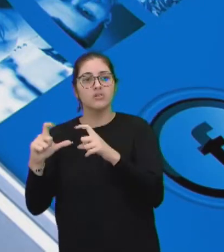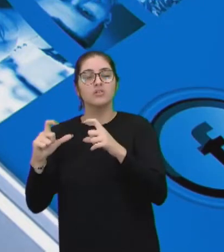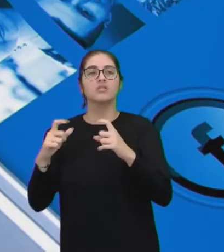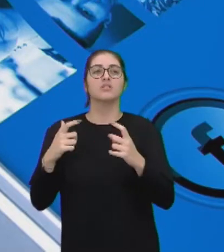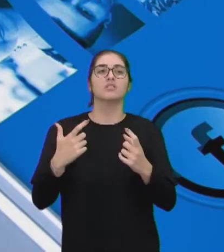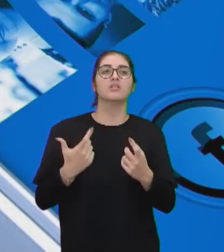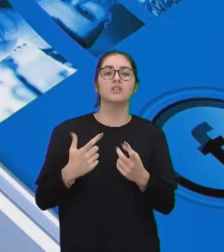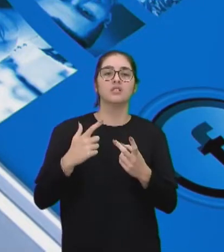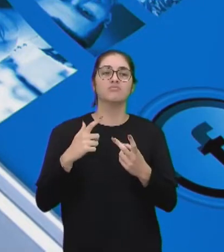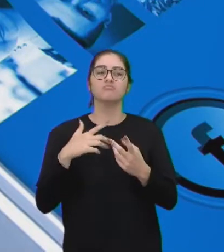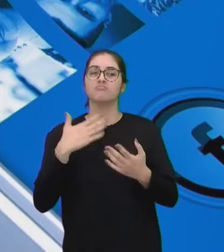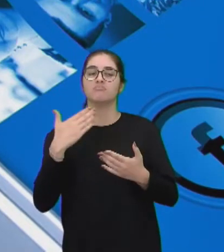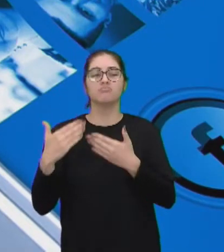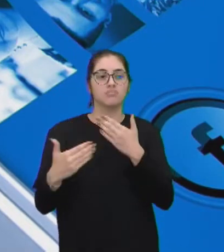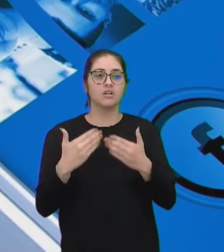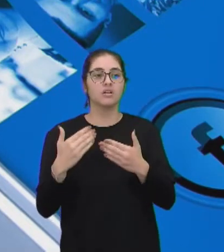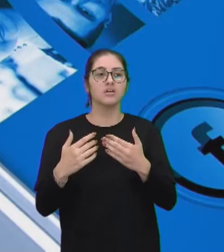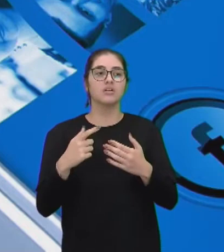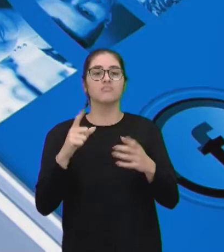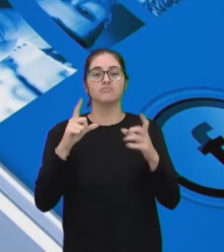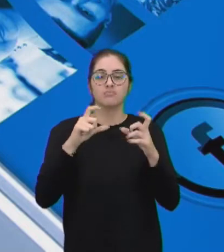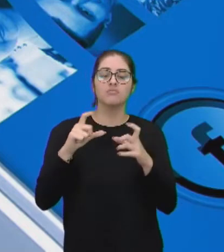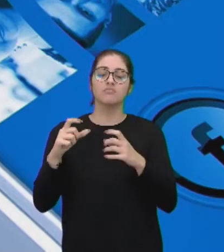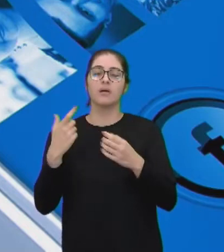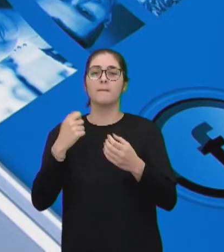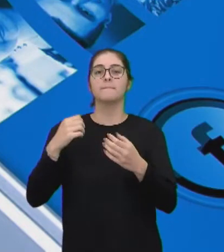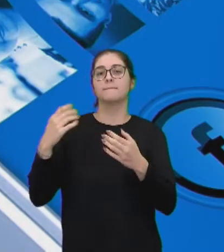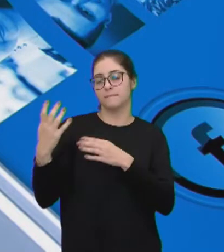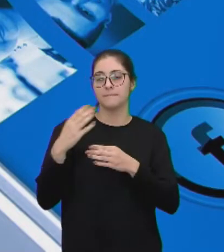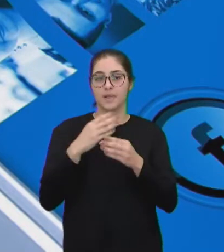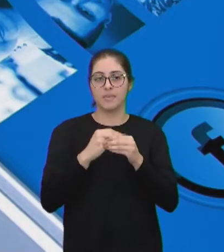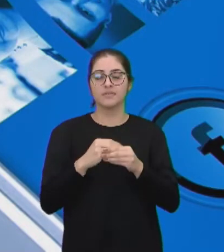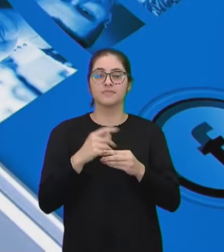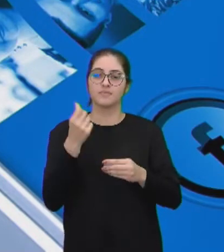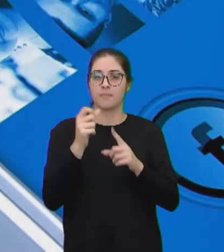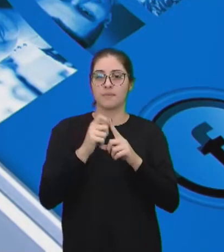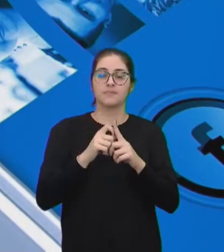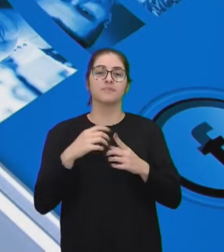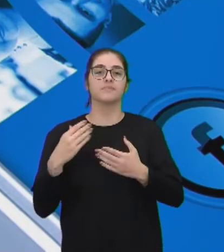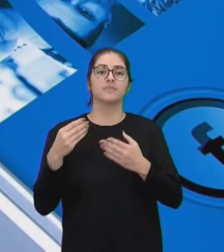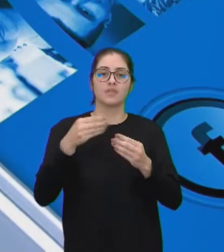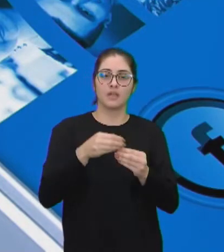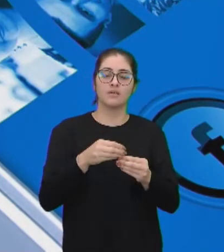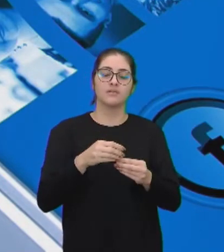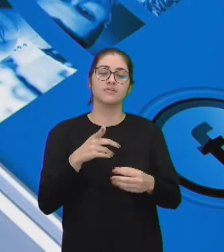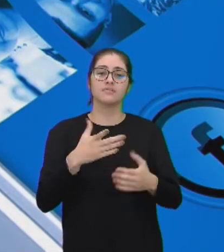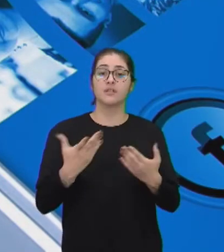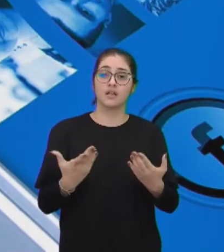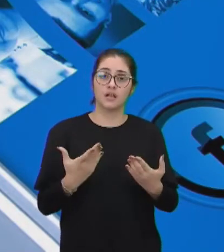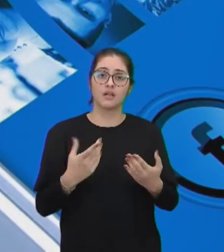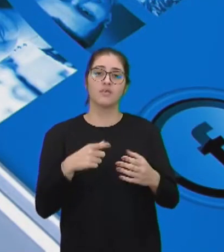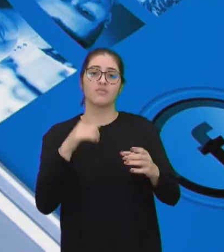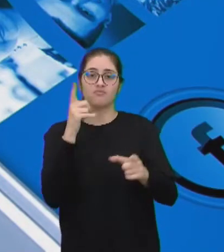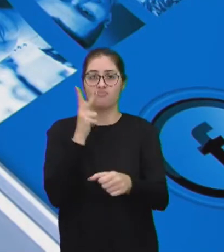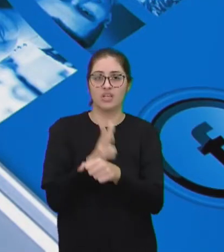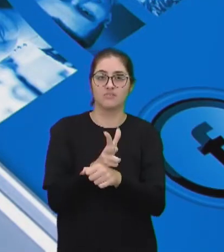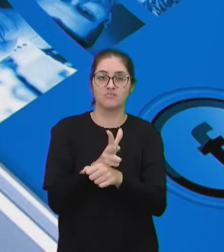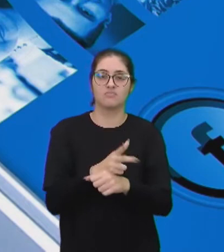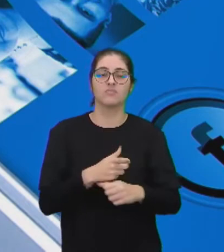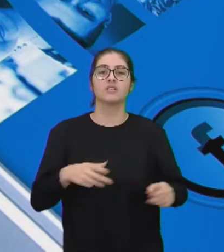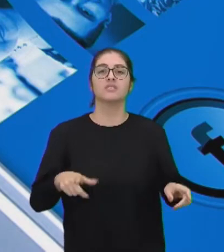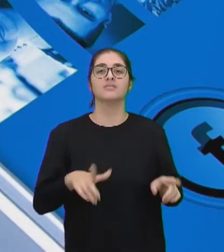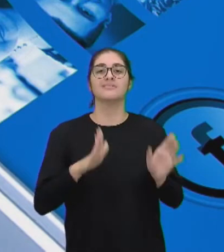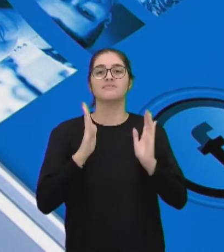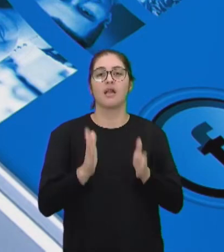vocês fizeram ao longo desse semestre aí, e também perceber que o registro que vocês estão fazendo agora, esse vídeo, já